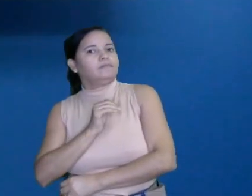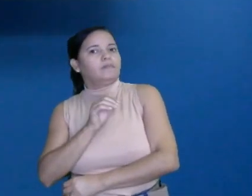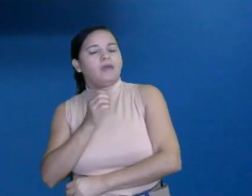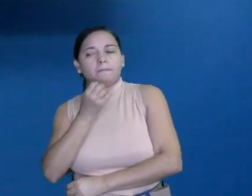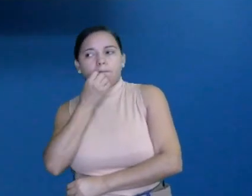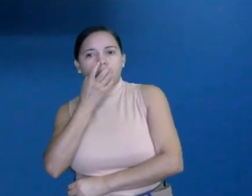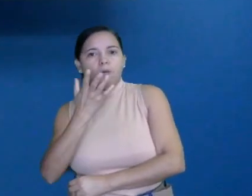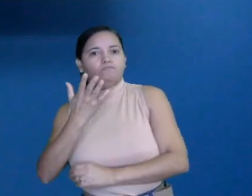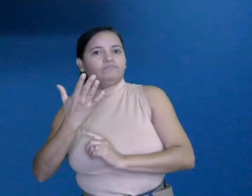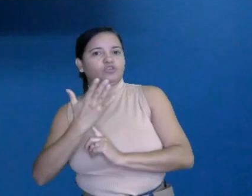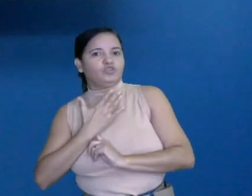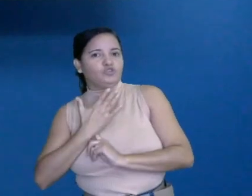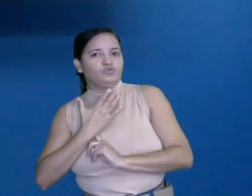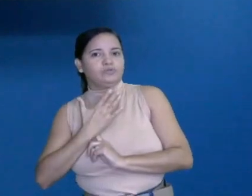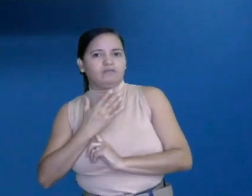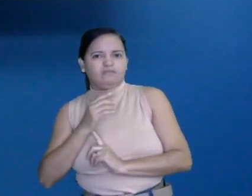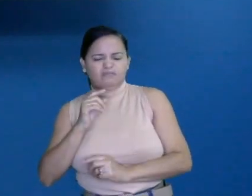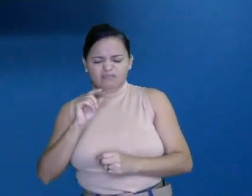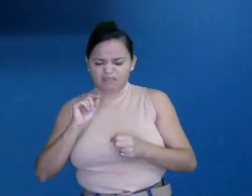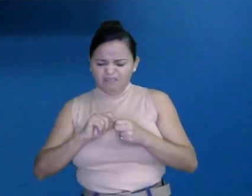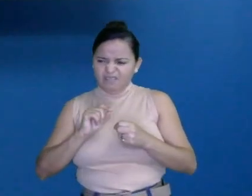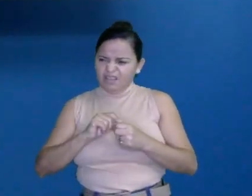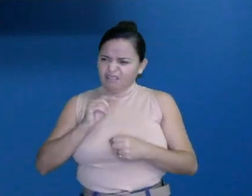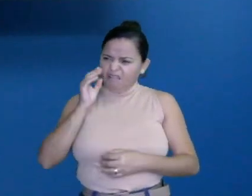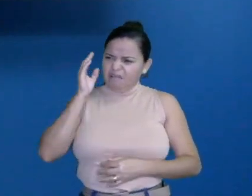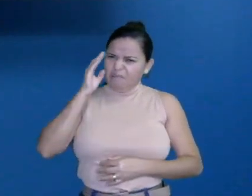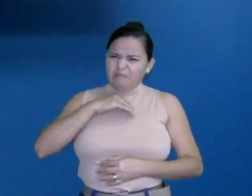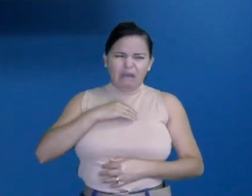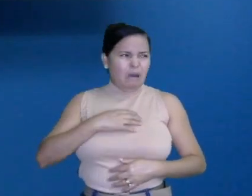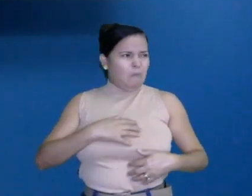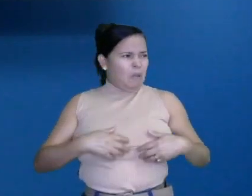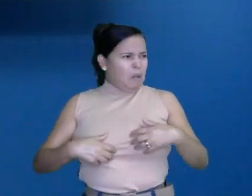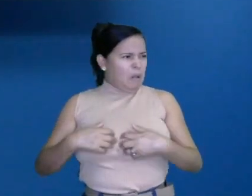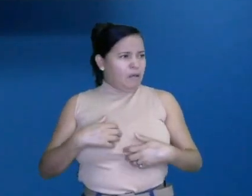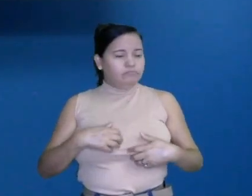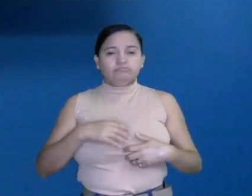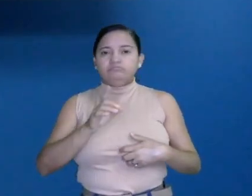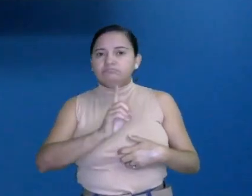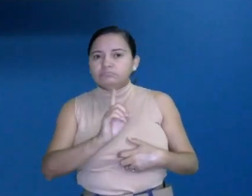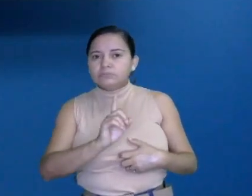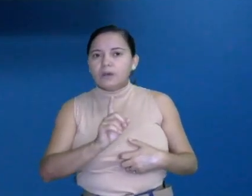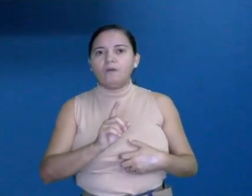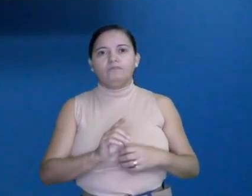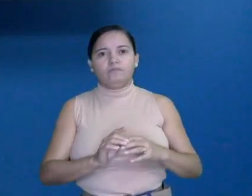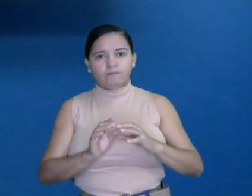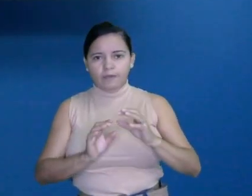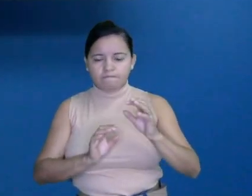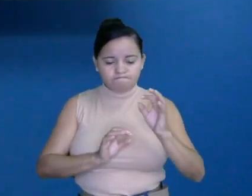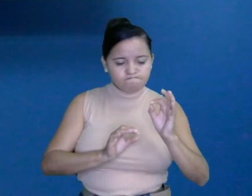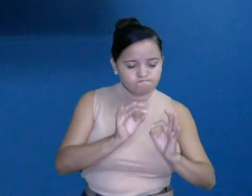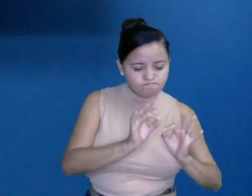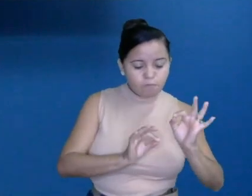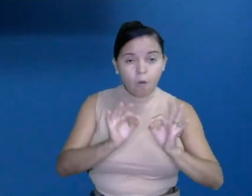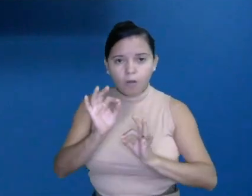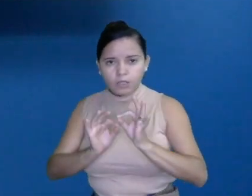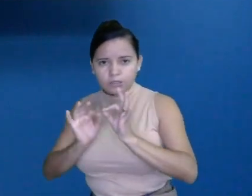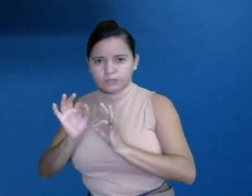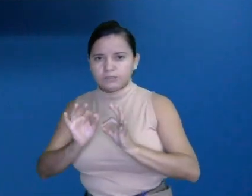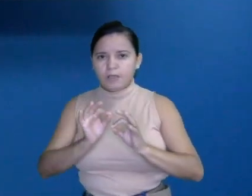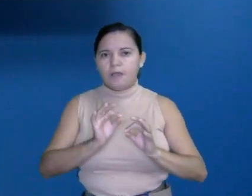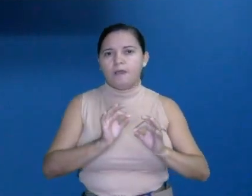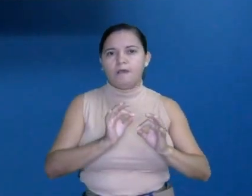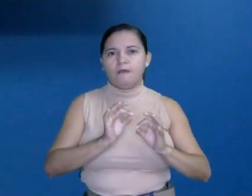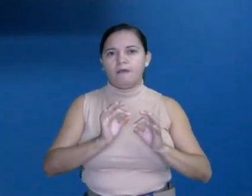vai fazer bem e não vai fazer mal. Então temos que ter alguns cuidados na hora de preparar os alimentos, na hora